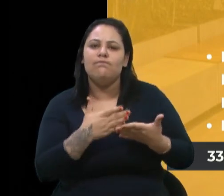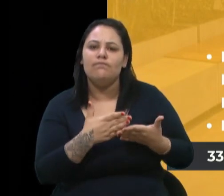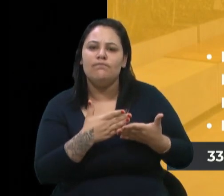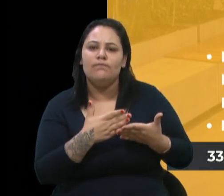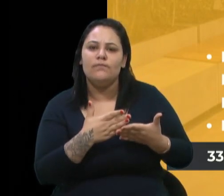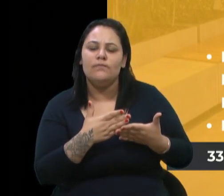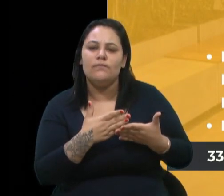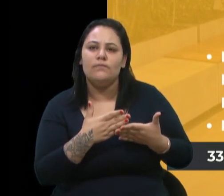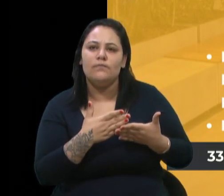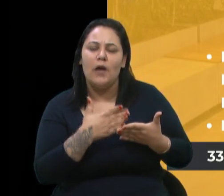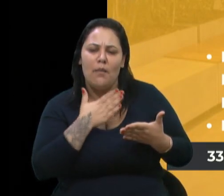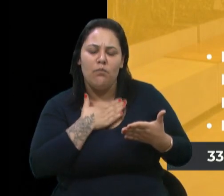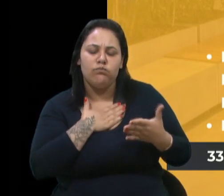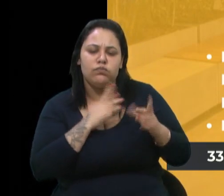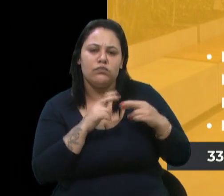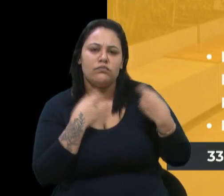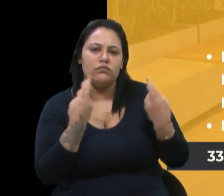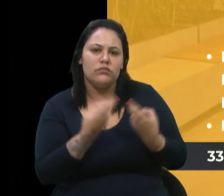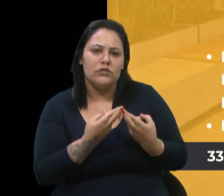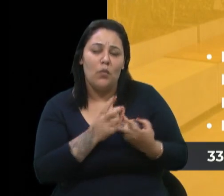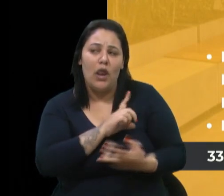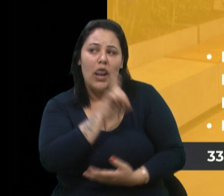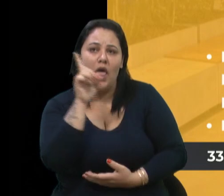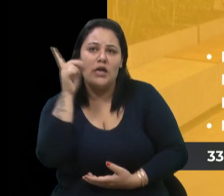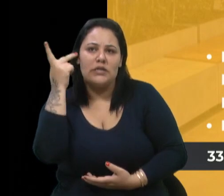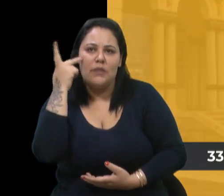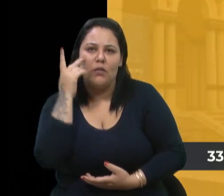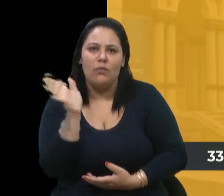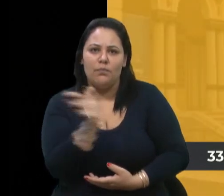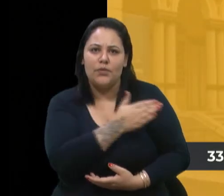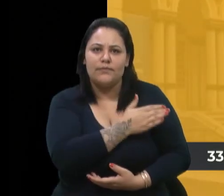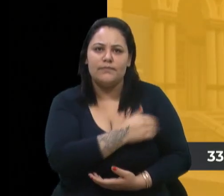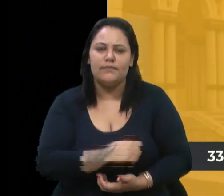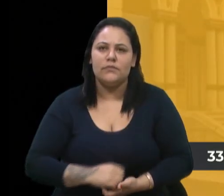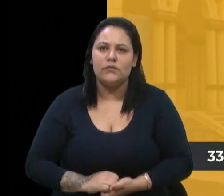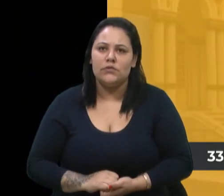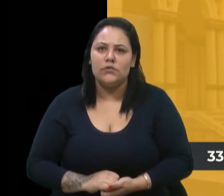as minhas reuniões em São Paulo. Pode passar, Cleber, por favor.